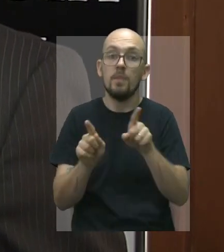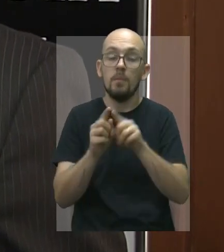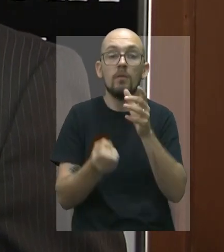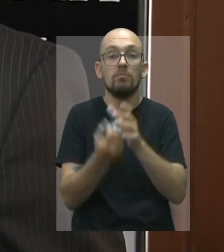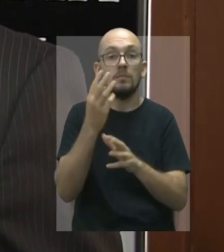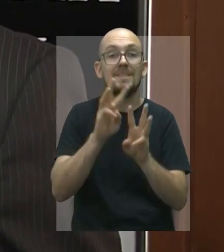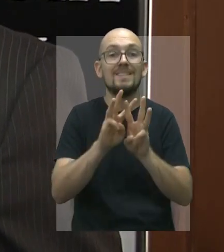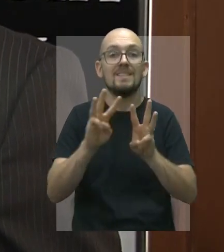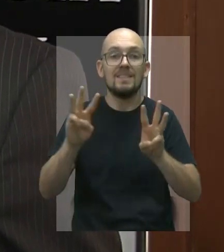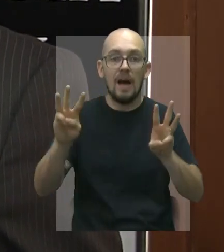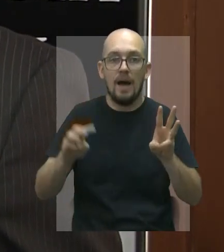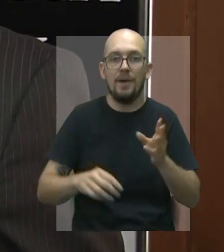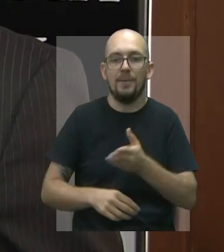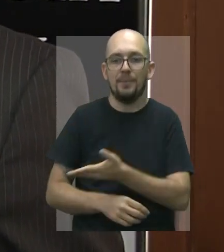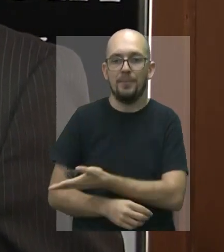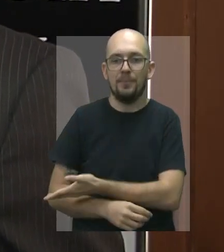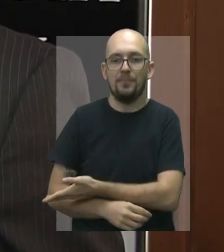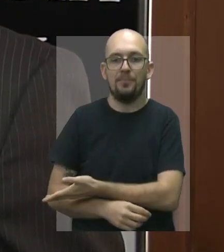o